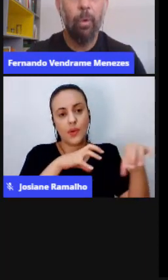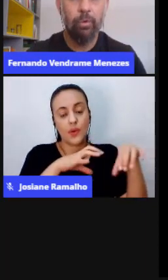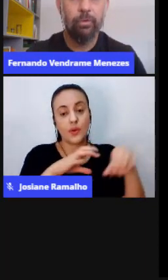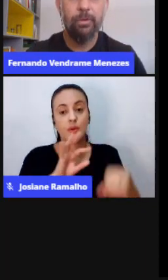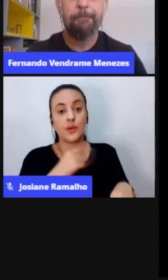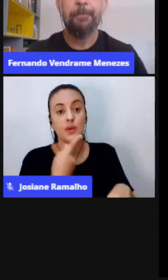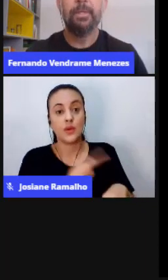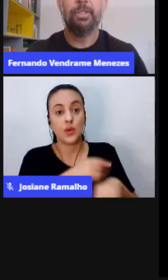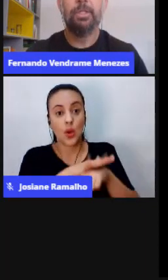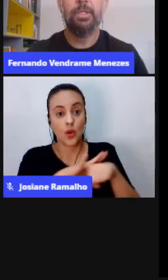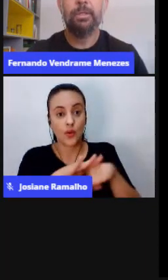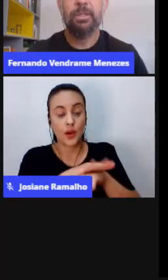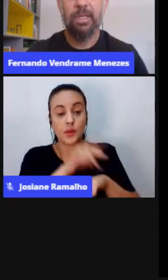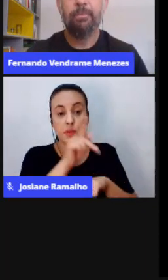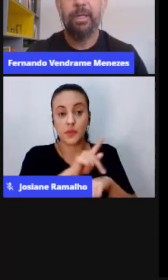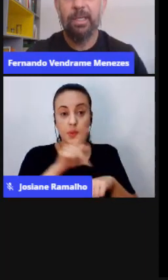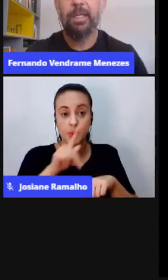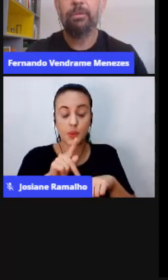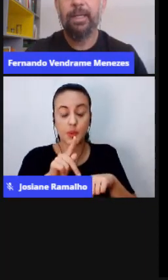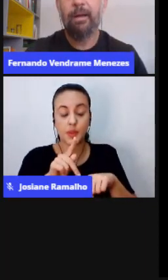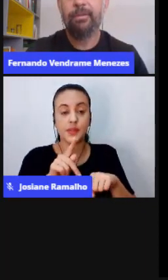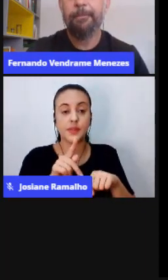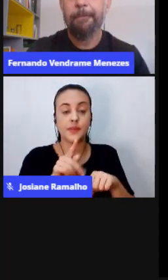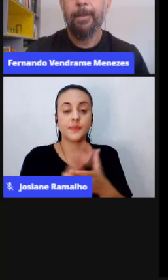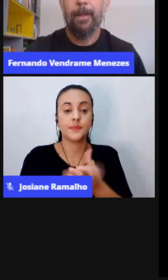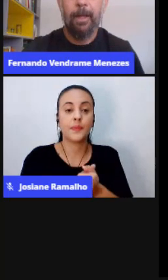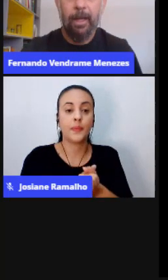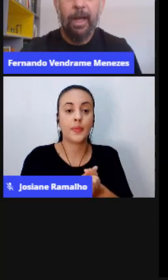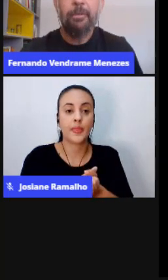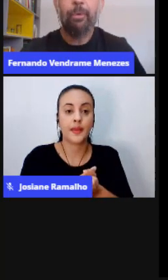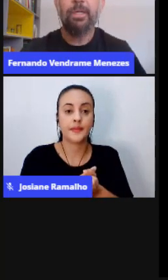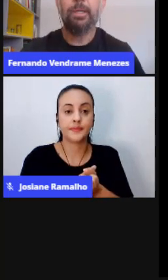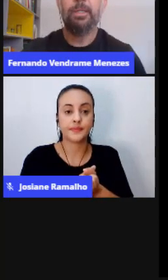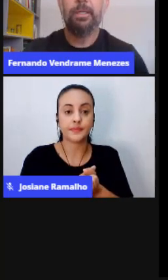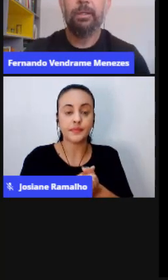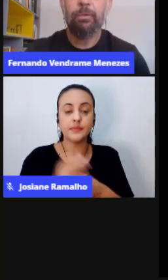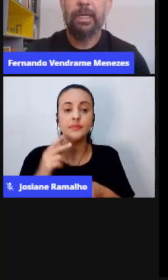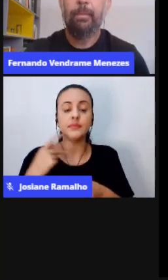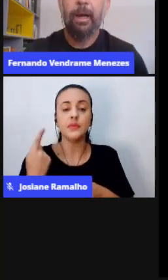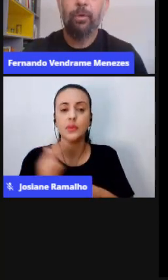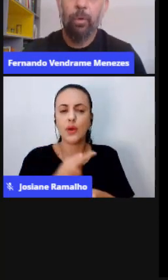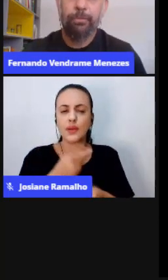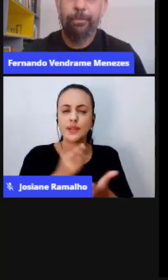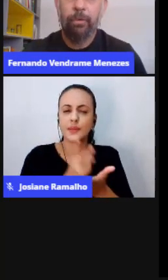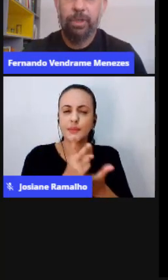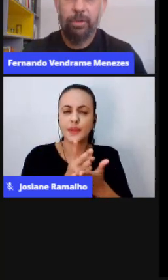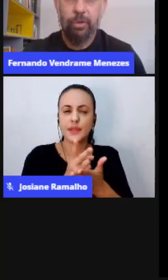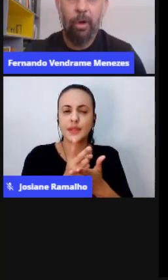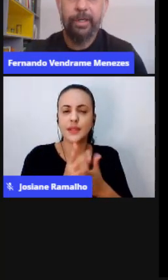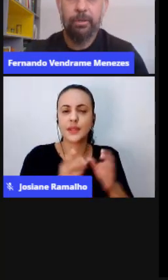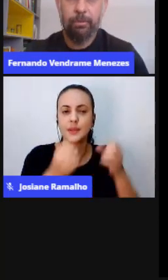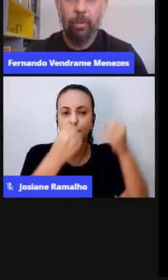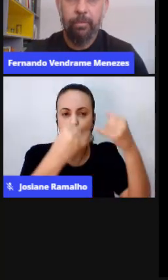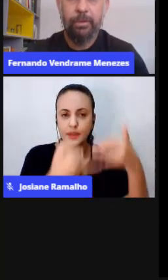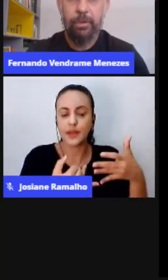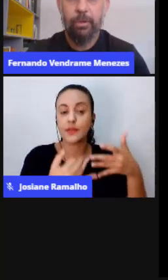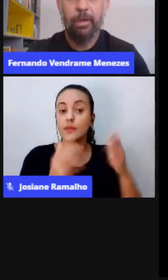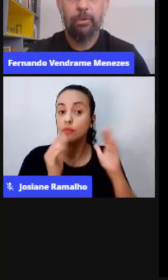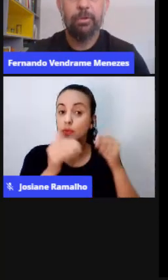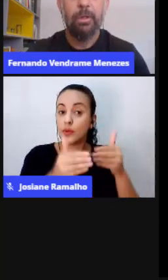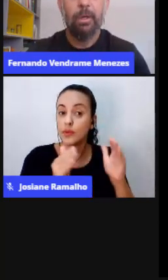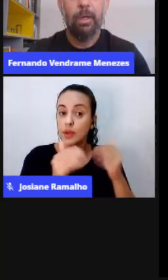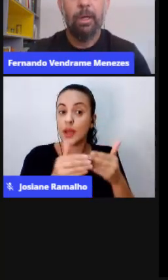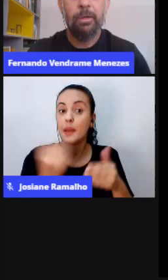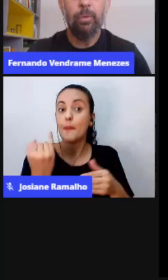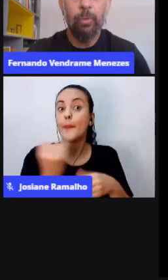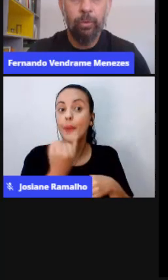nossos encontros, a gente sempre ressaltava a importância do trabalho com fontes históricas, com documentos